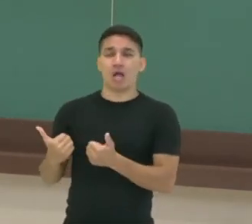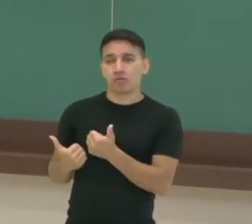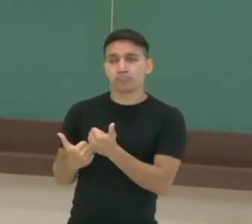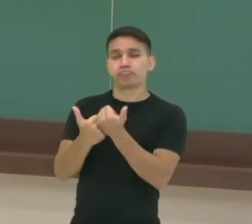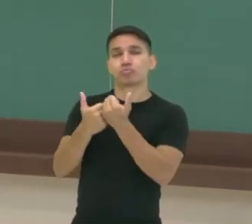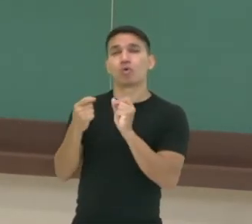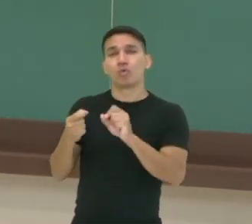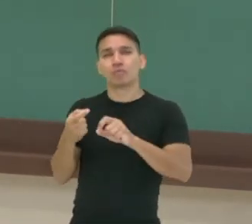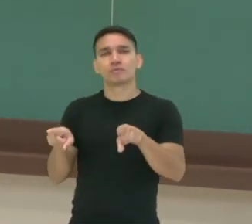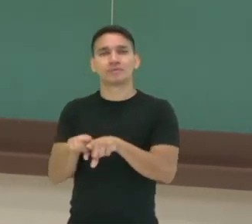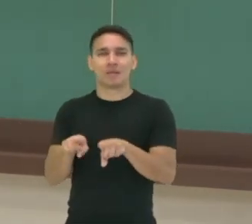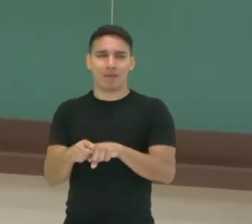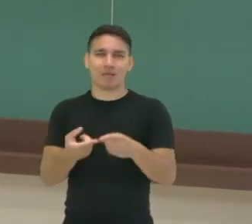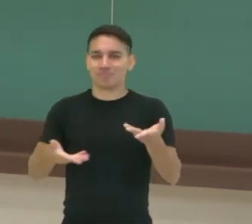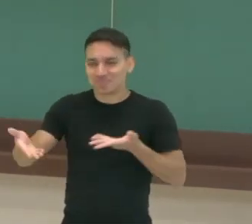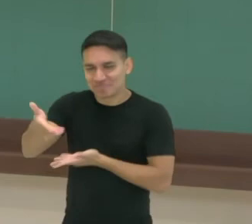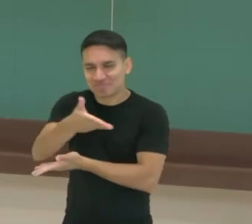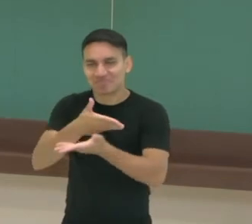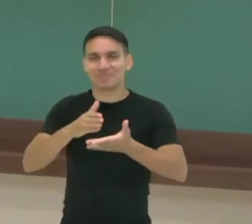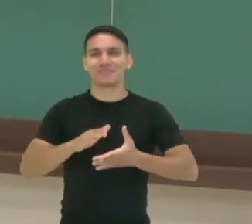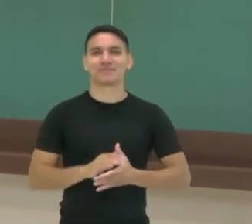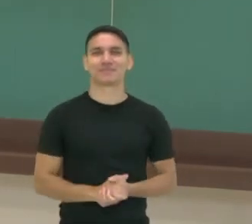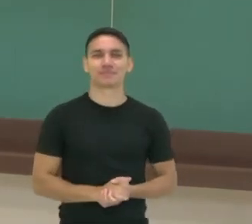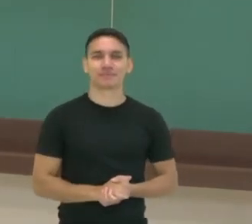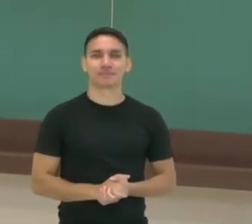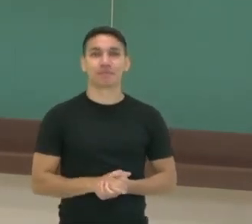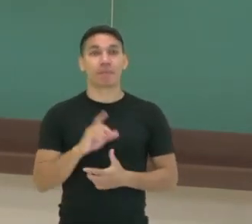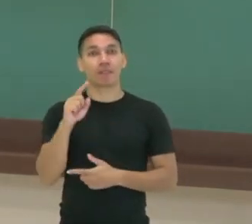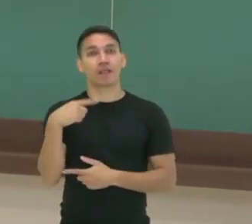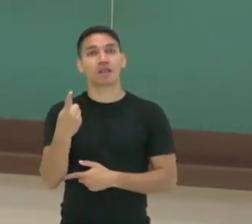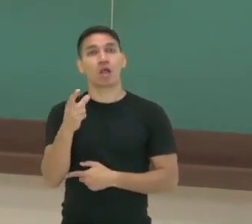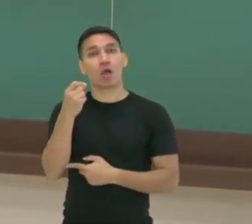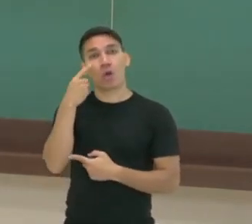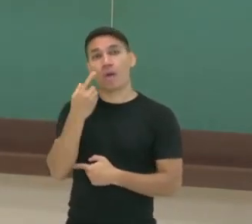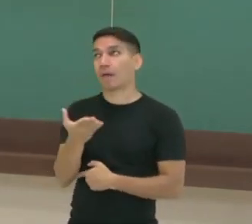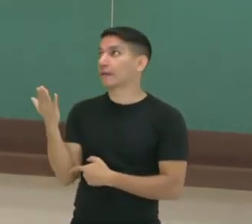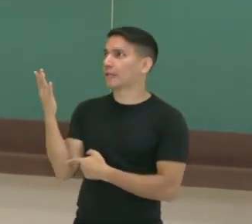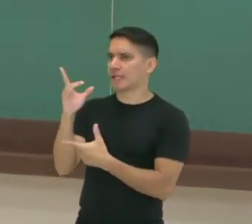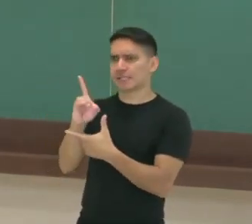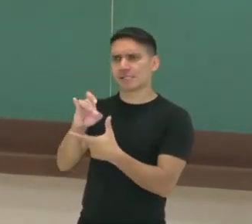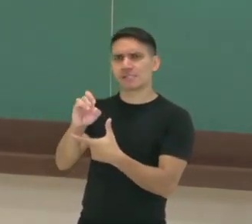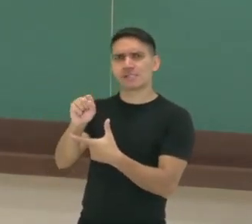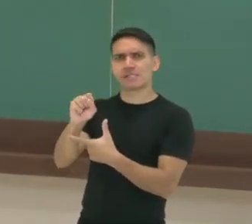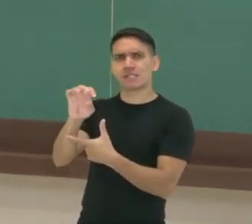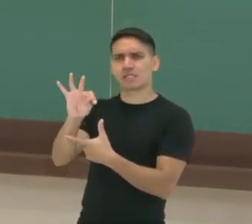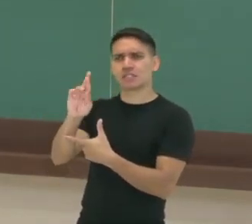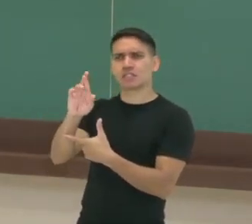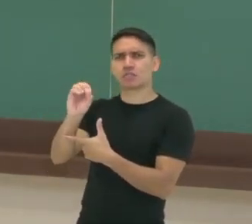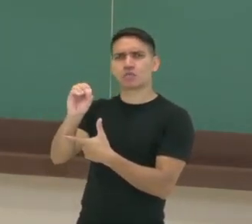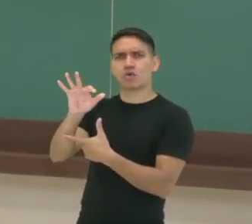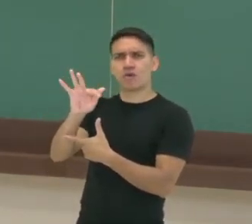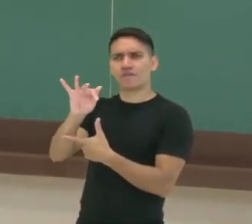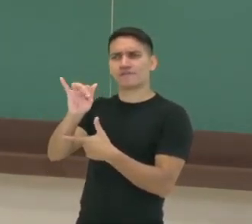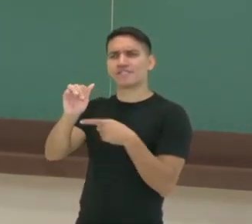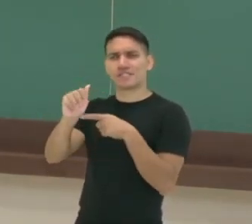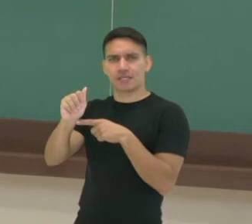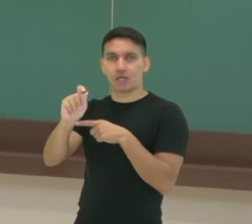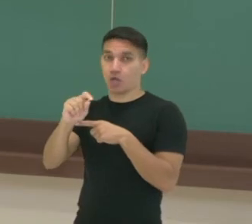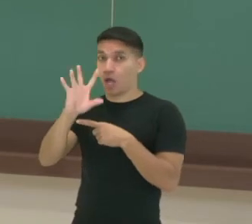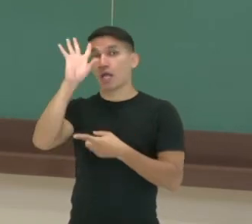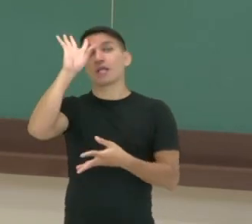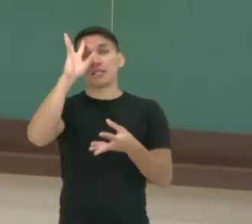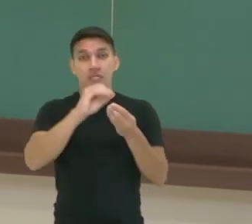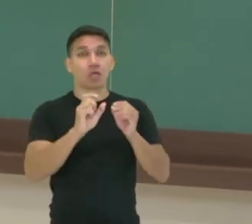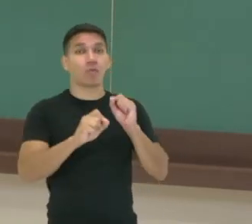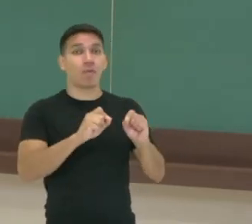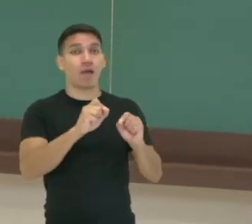e acompanhando. E aí nós vamos para a distrofia. Nós entendemos o que é a atrofia